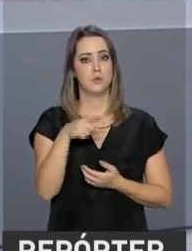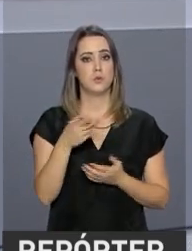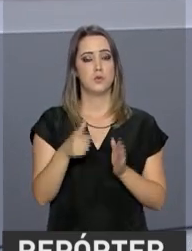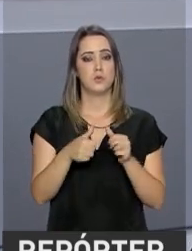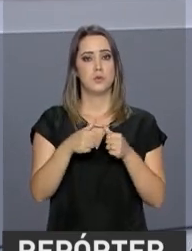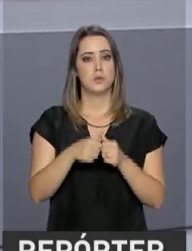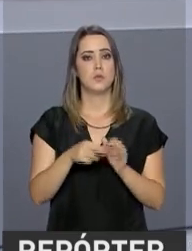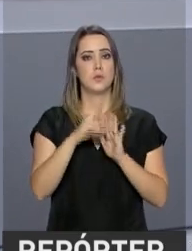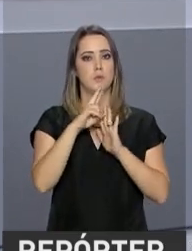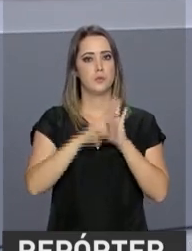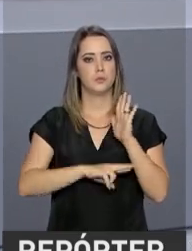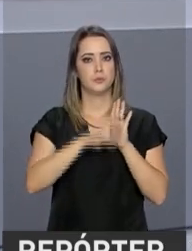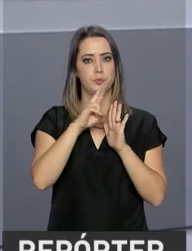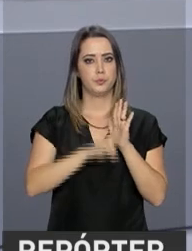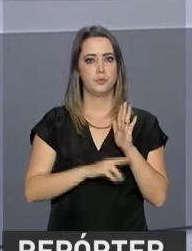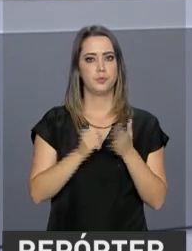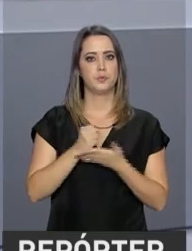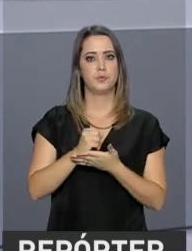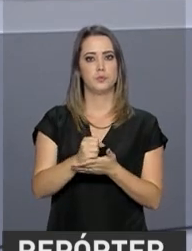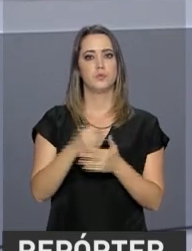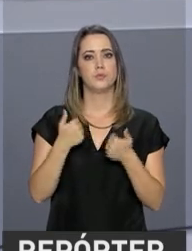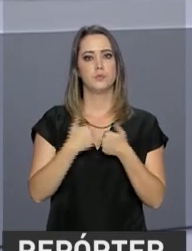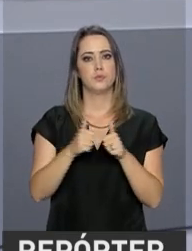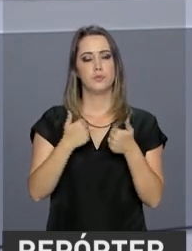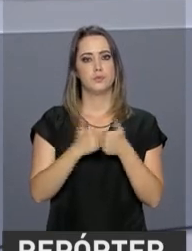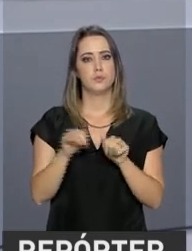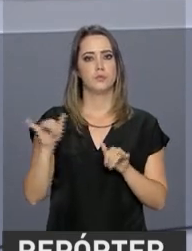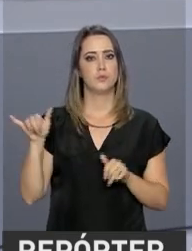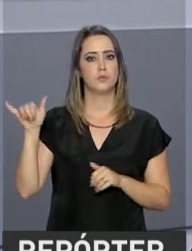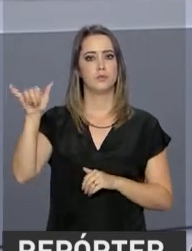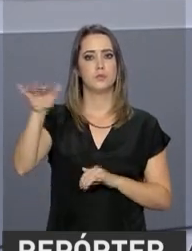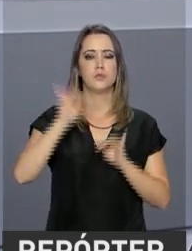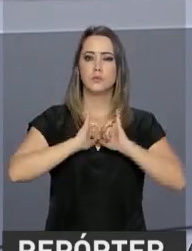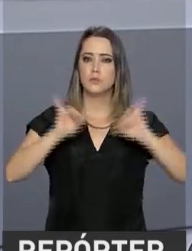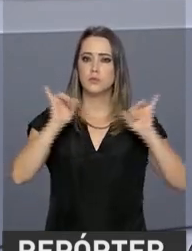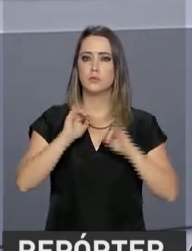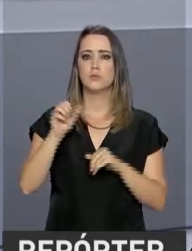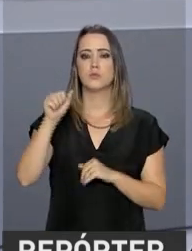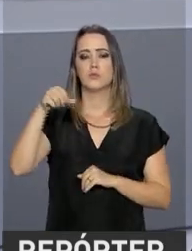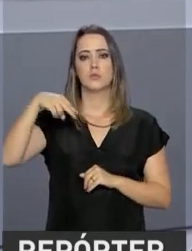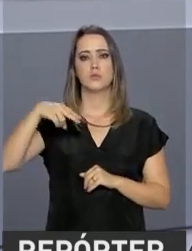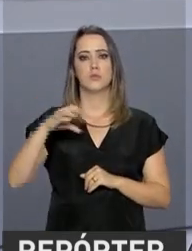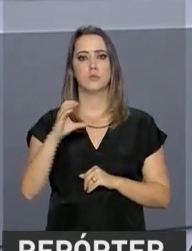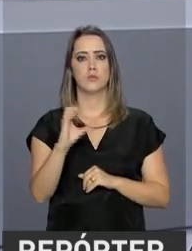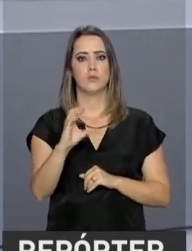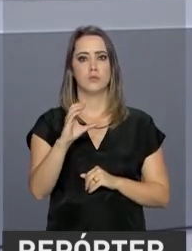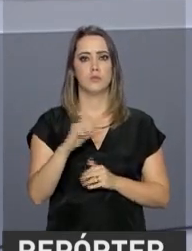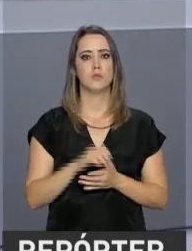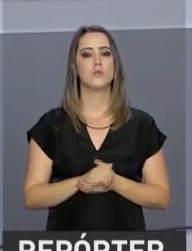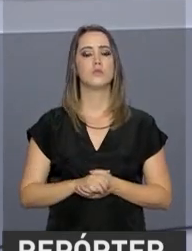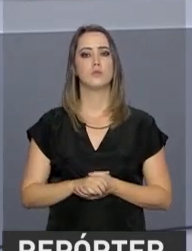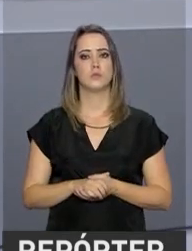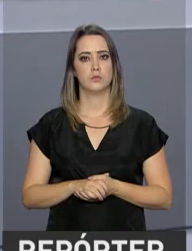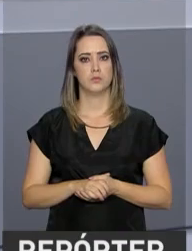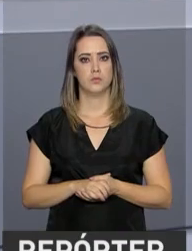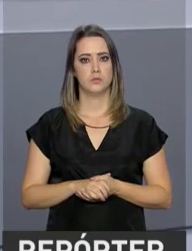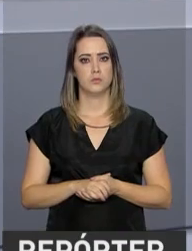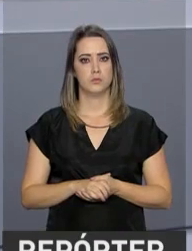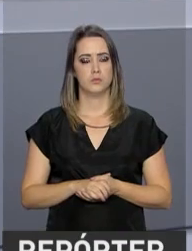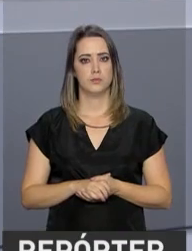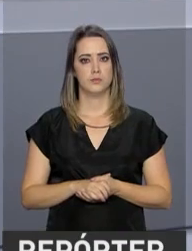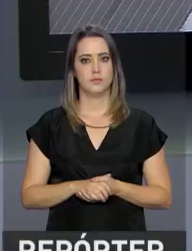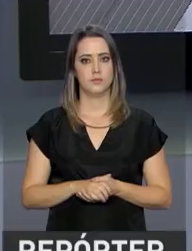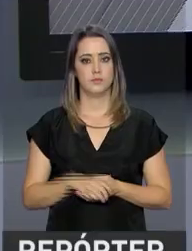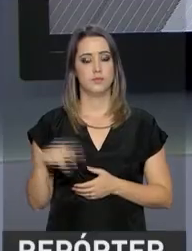constam no relatório demanda e oferta do transporte aéreo divulgado pela agência nacional de aviação civil anac